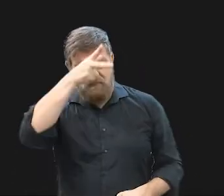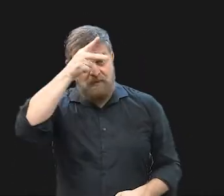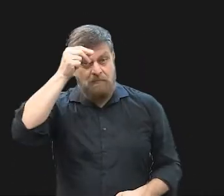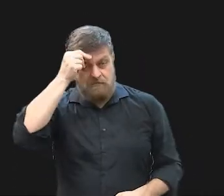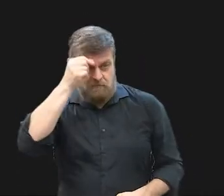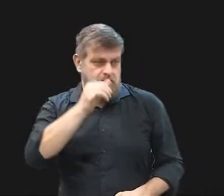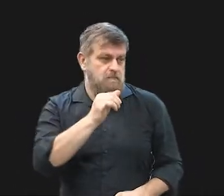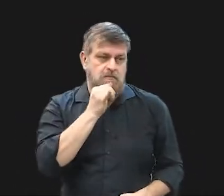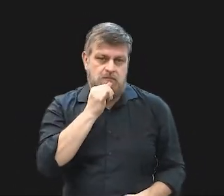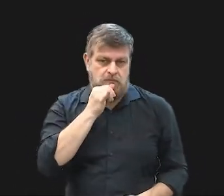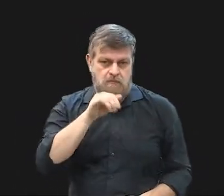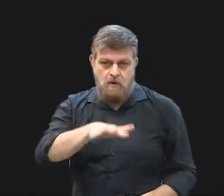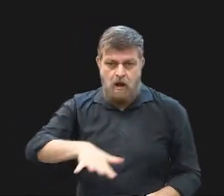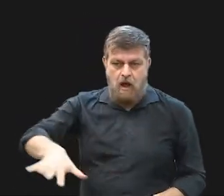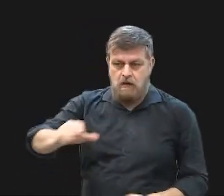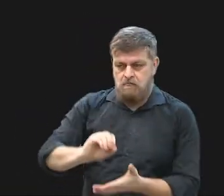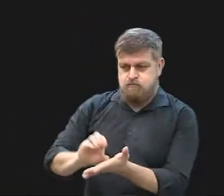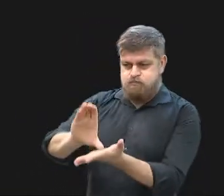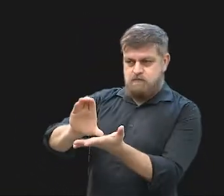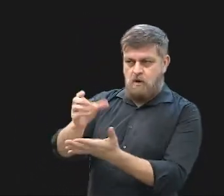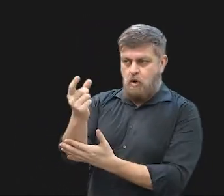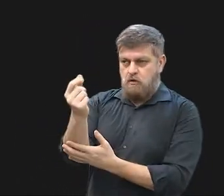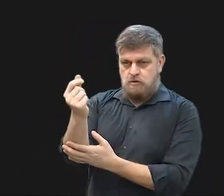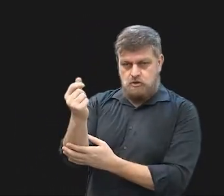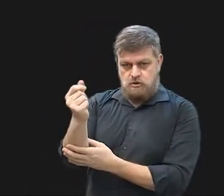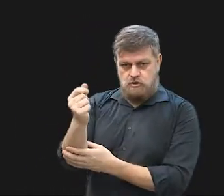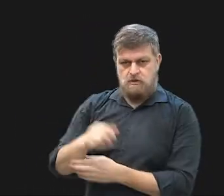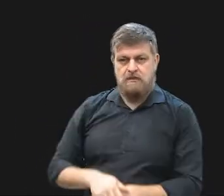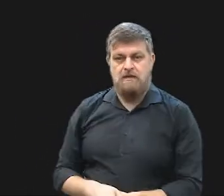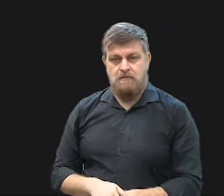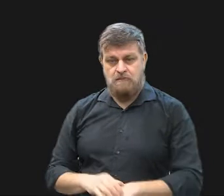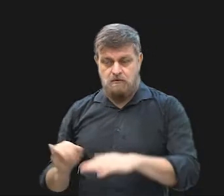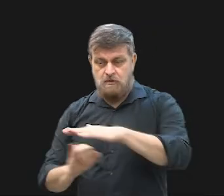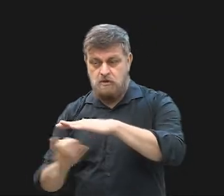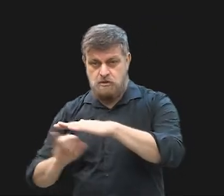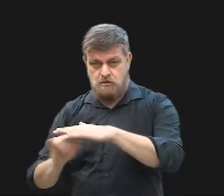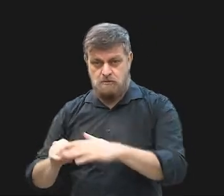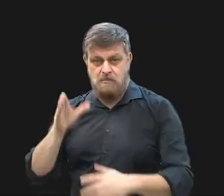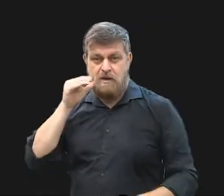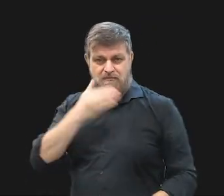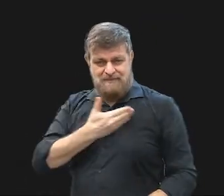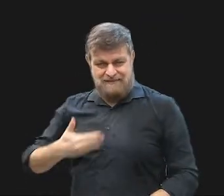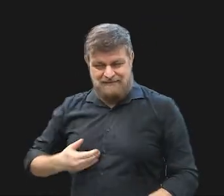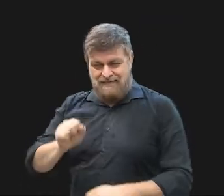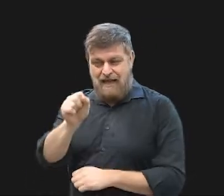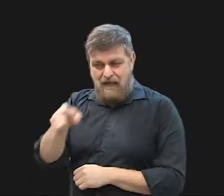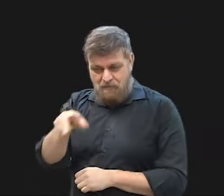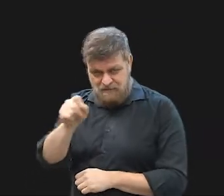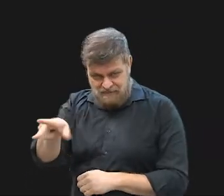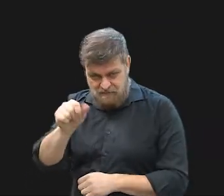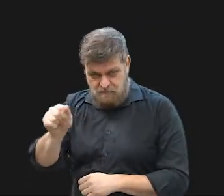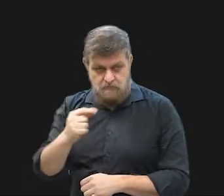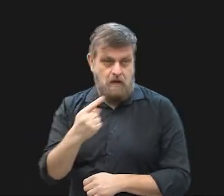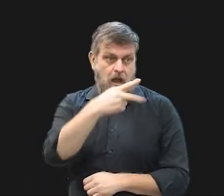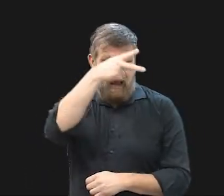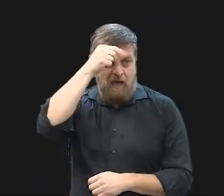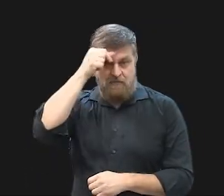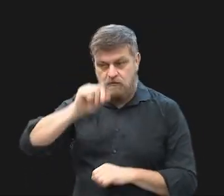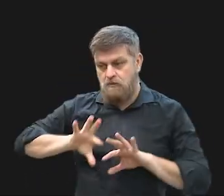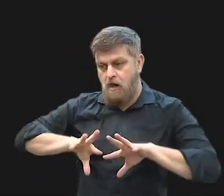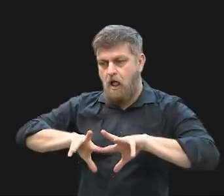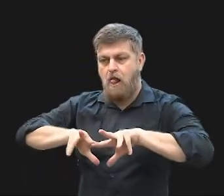mão no superávit do Camprev, que justamente é aquela aposentadoria do servidor, de forma muito